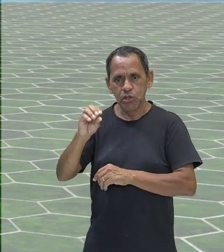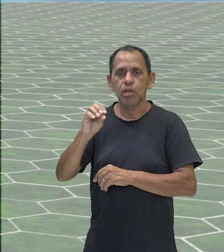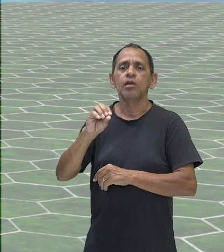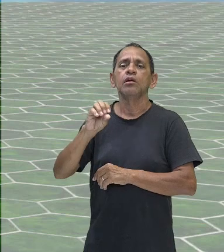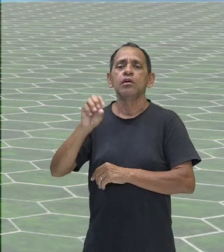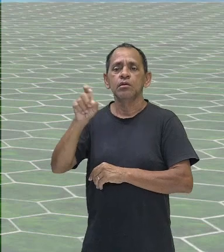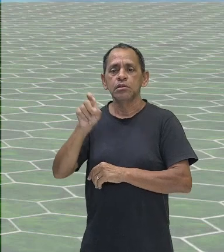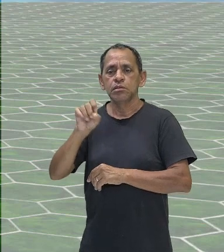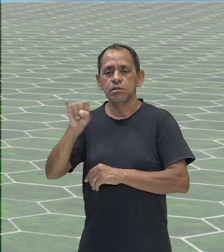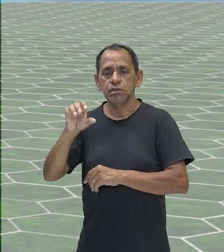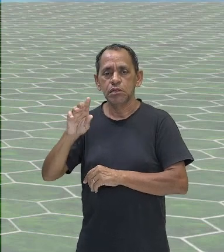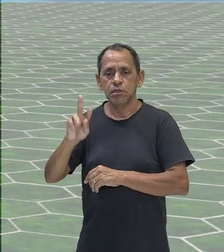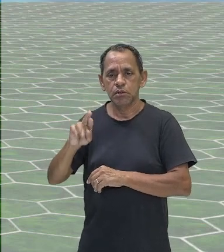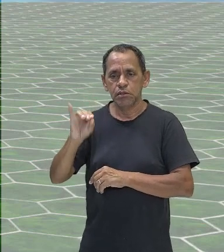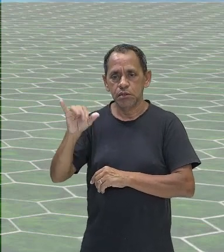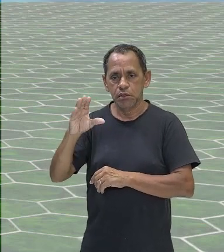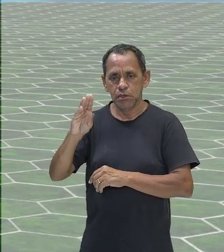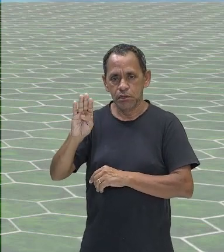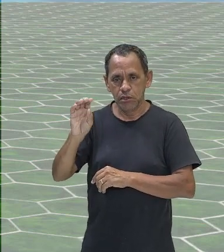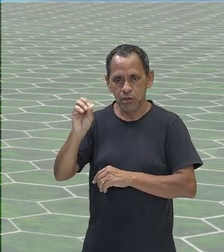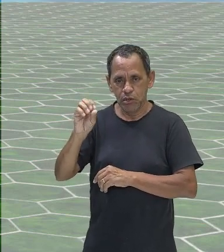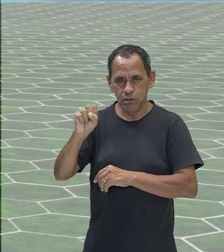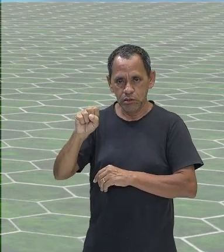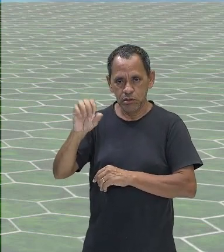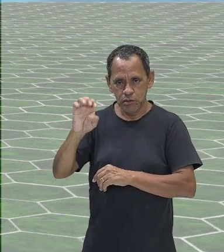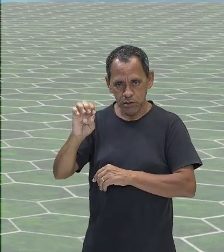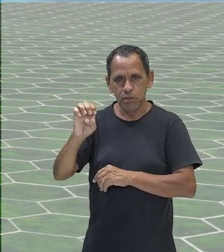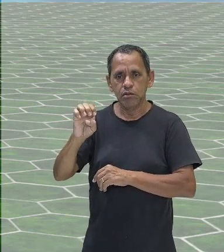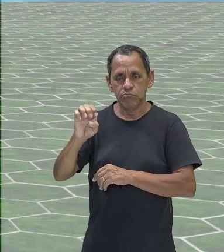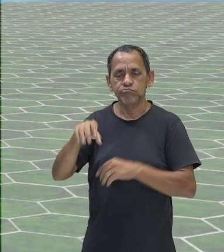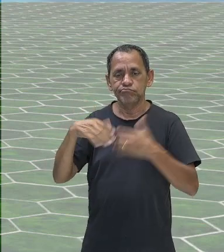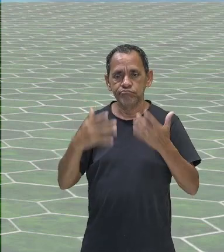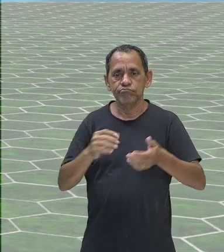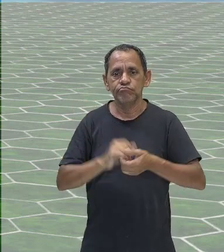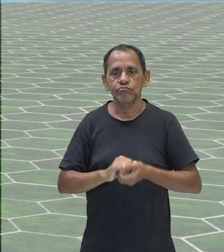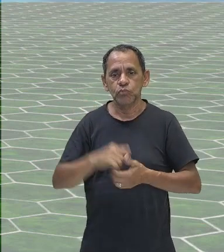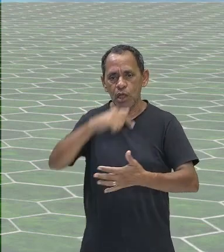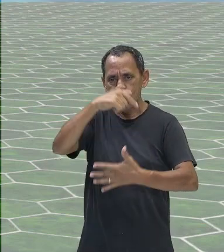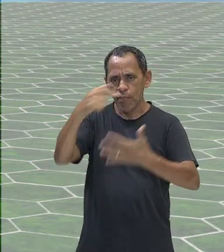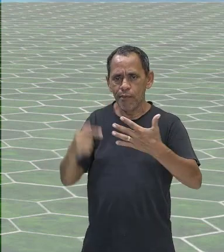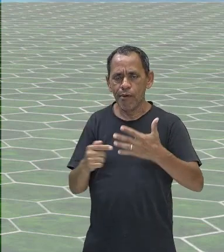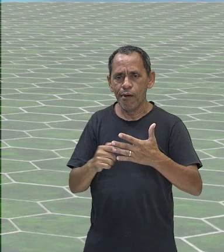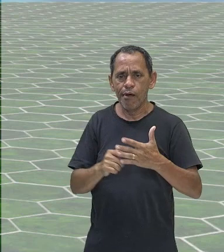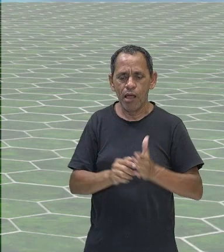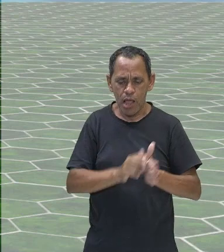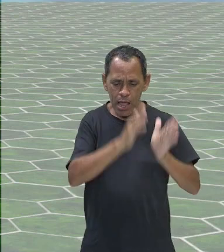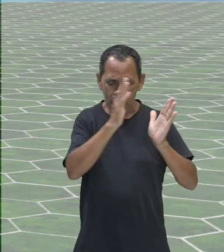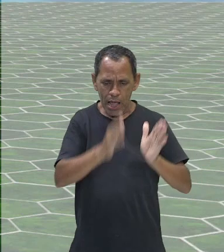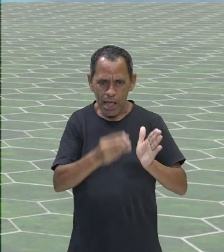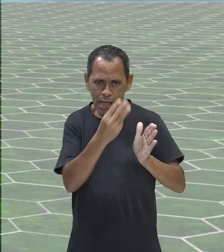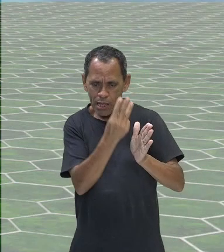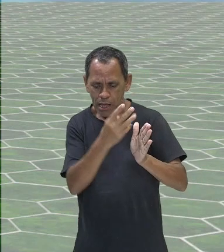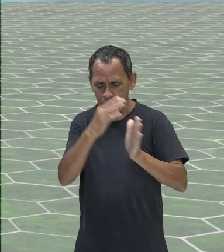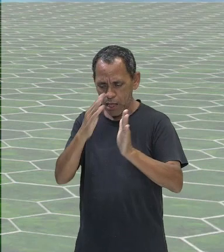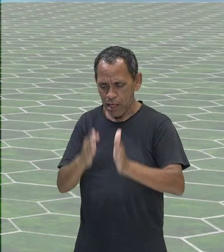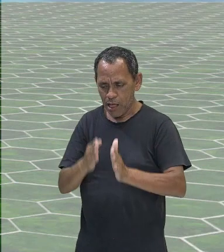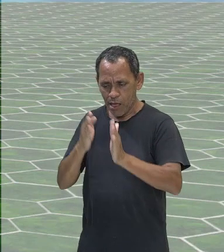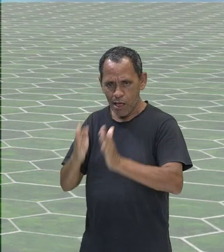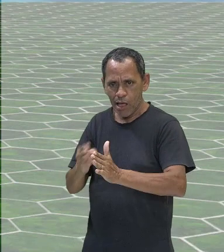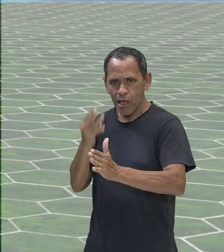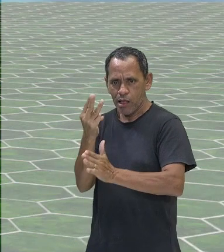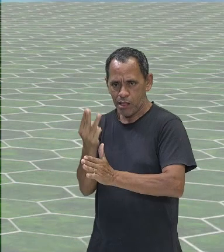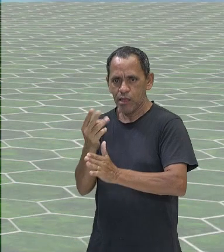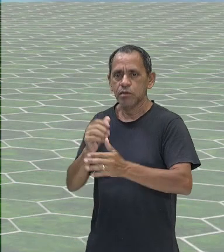todos esses nucleotídeos, a cada 3 nucleotídeos, eles vão codificar ali um